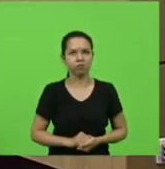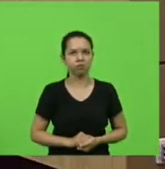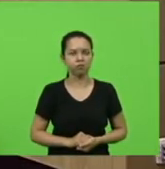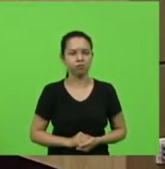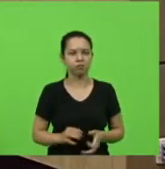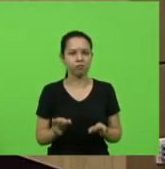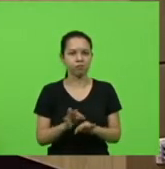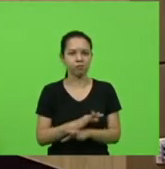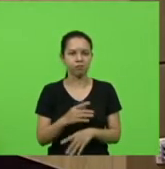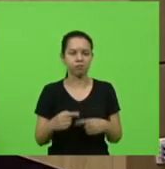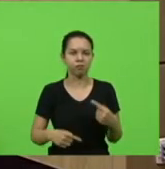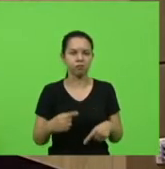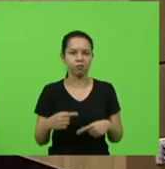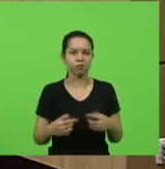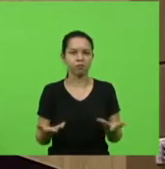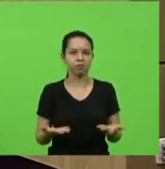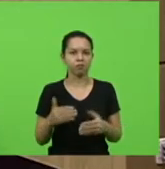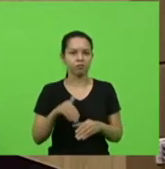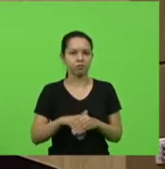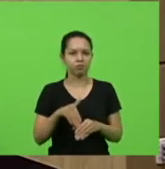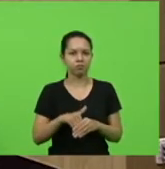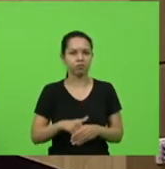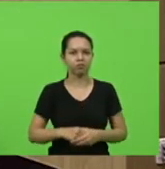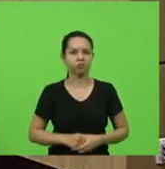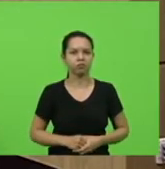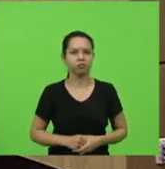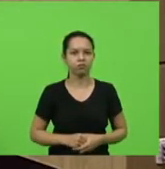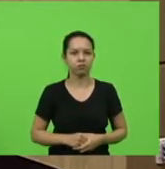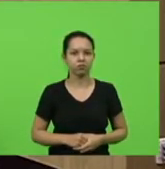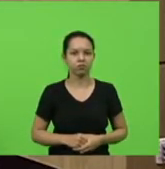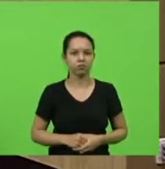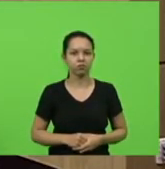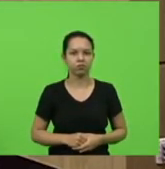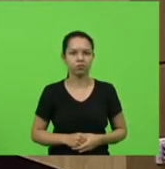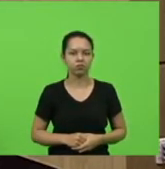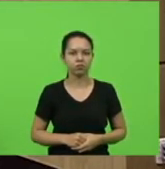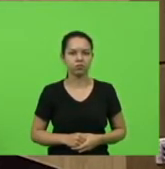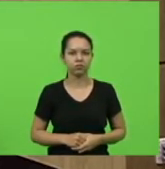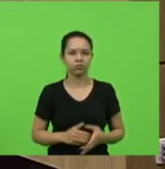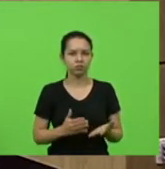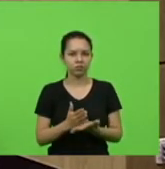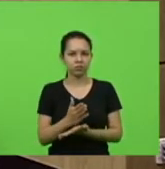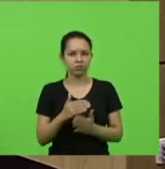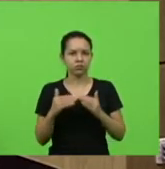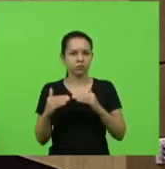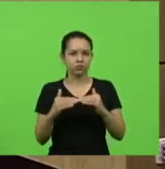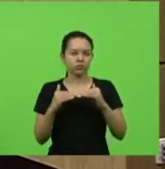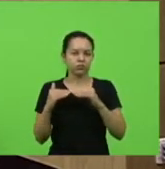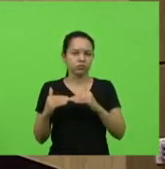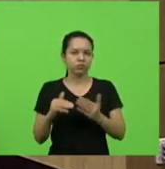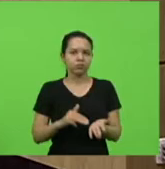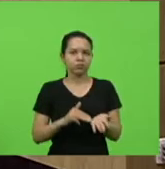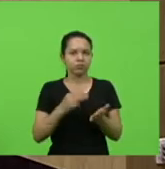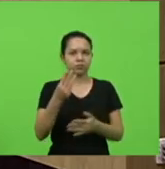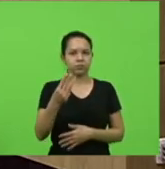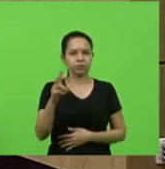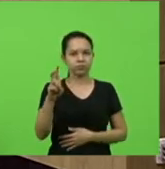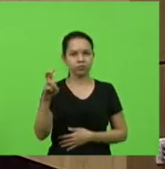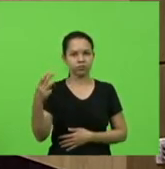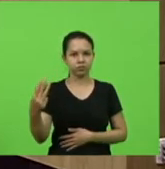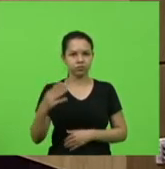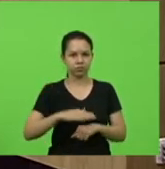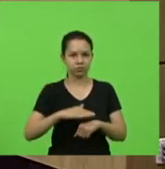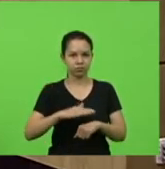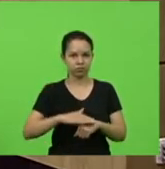Encerrada a discussão, em votação. Deputados que aprovam, permaneçam como se encontra. Aprovado por unanimidade. Moção 353, autor